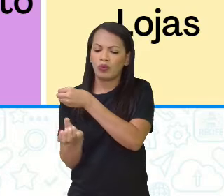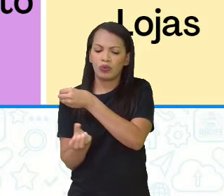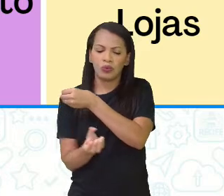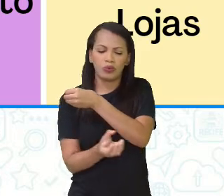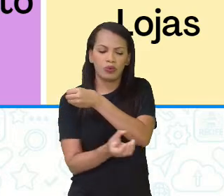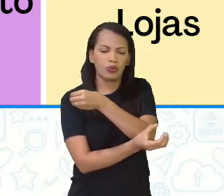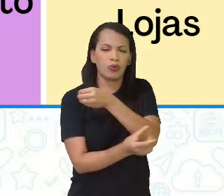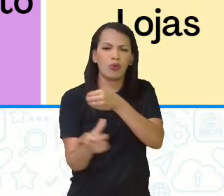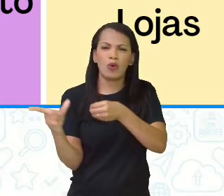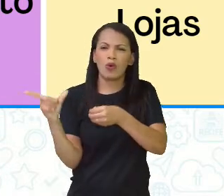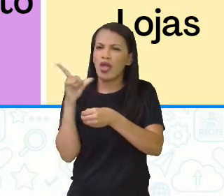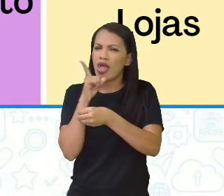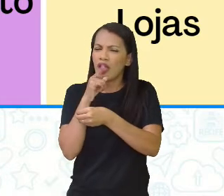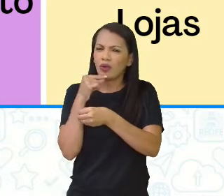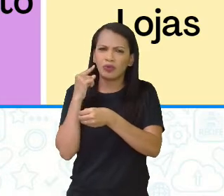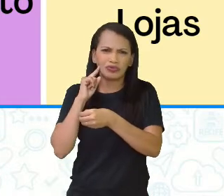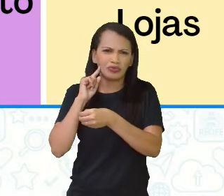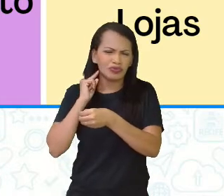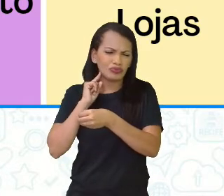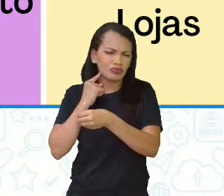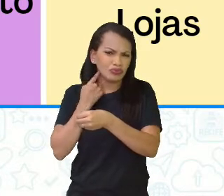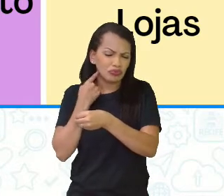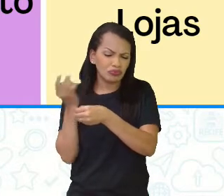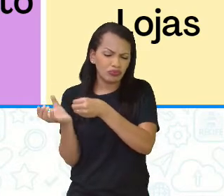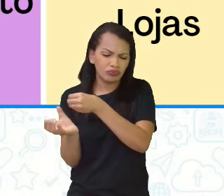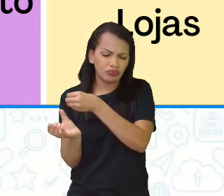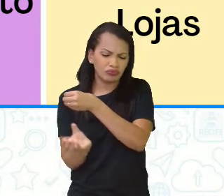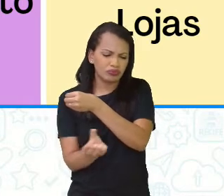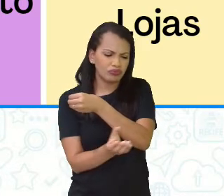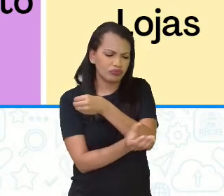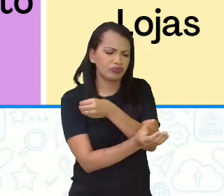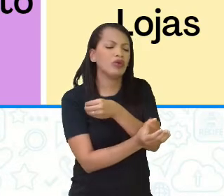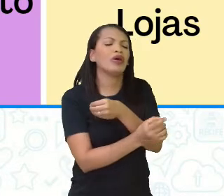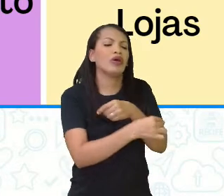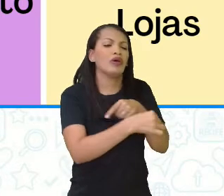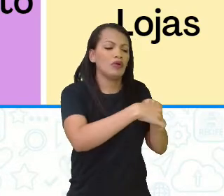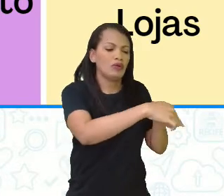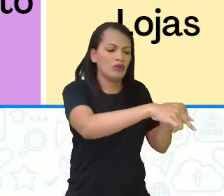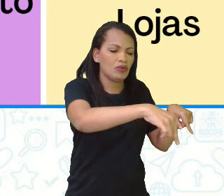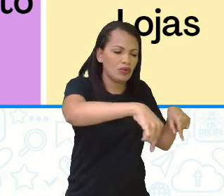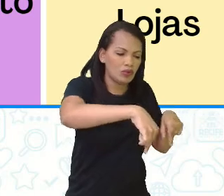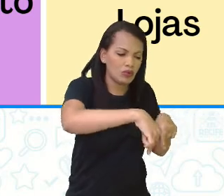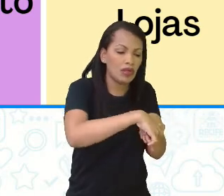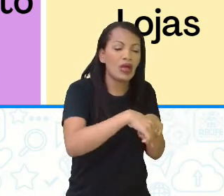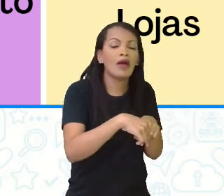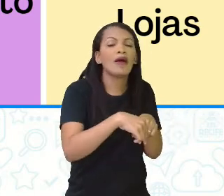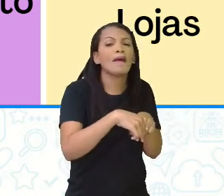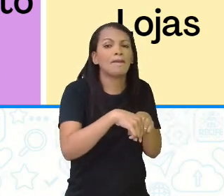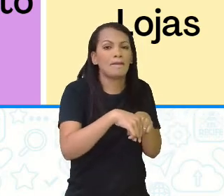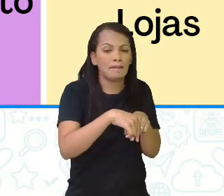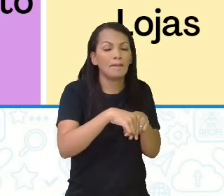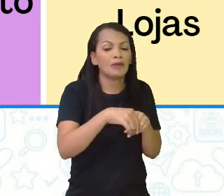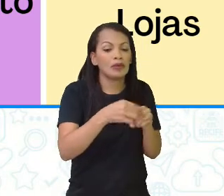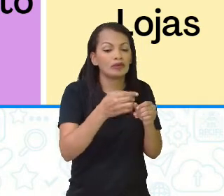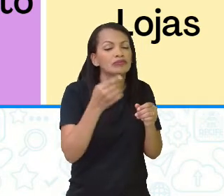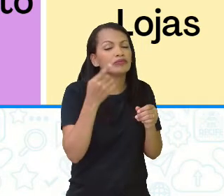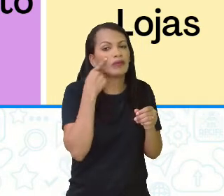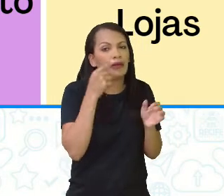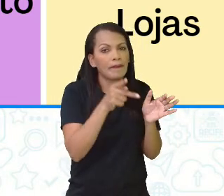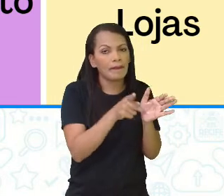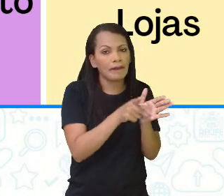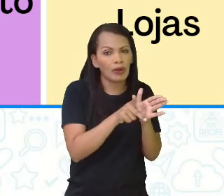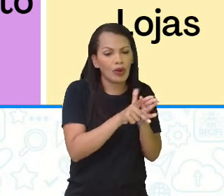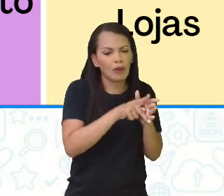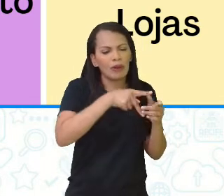Esse conjunto, em grande quantidade, tudo próximo um do outro, vai configurar esse nosso